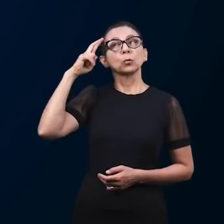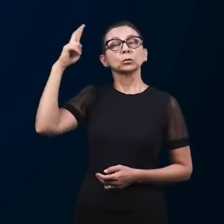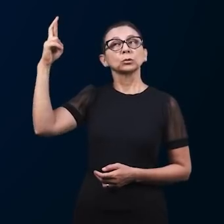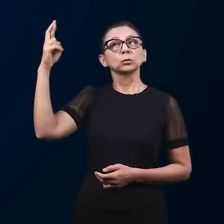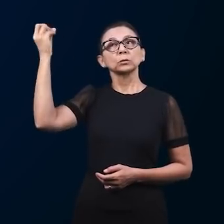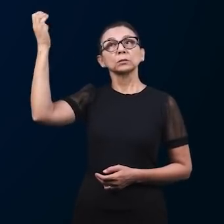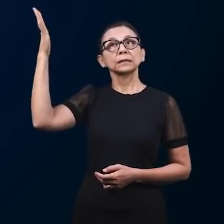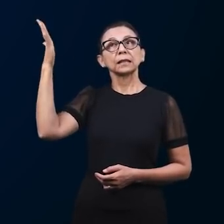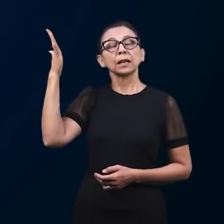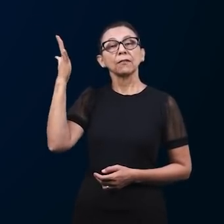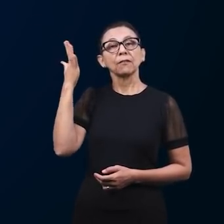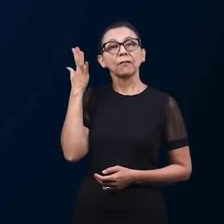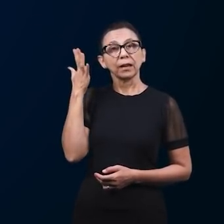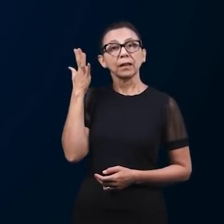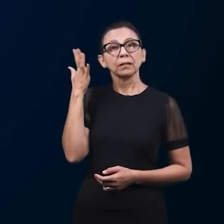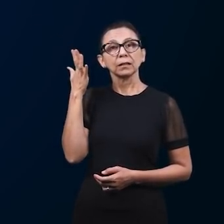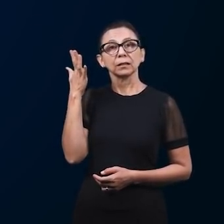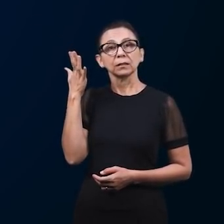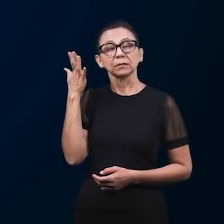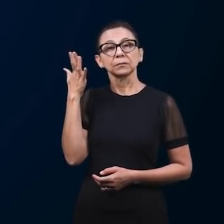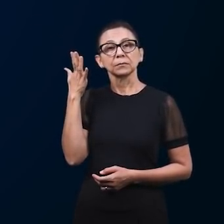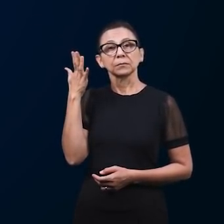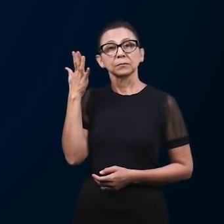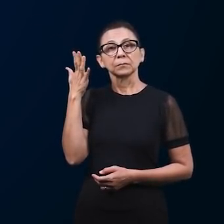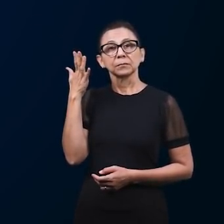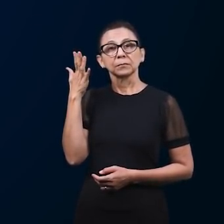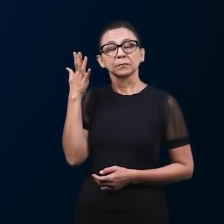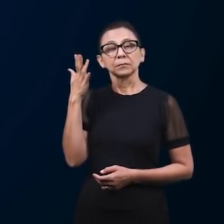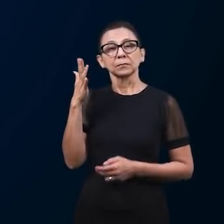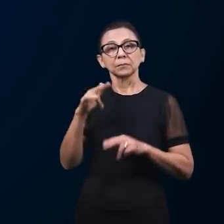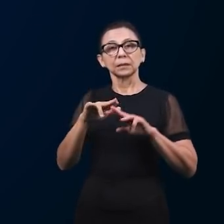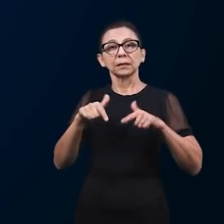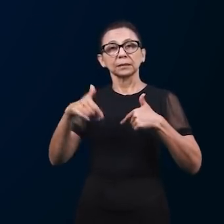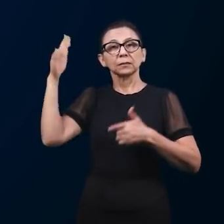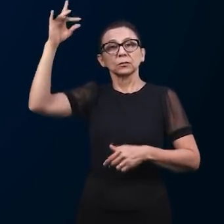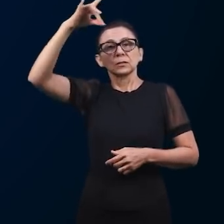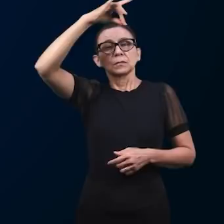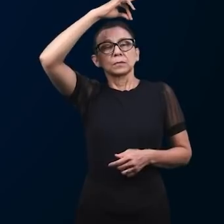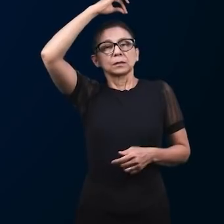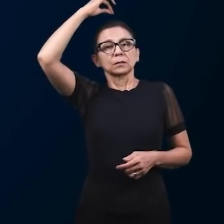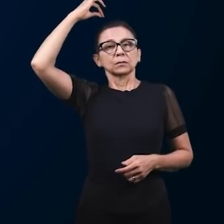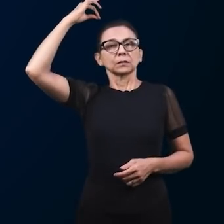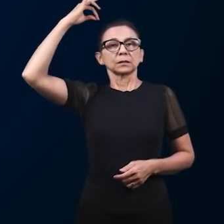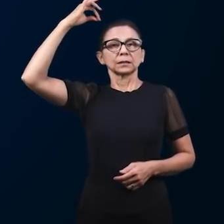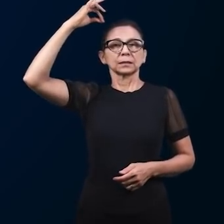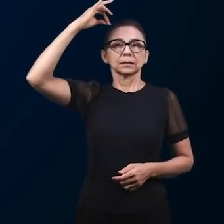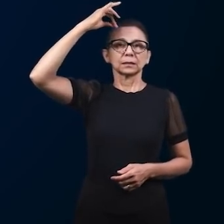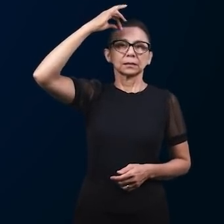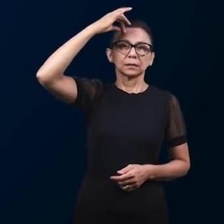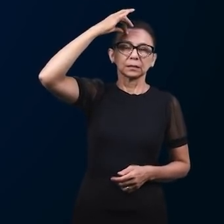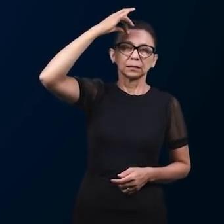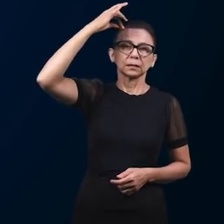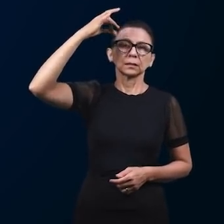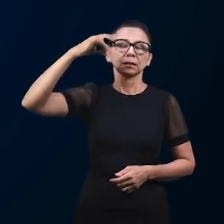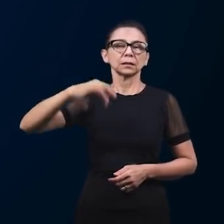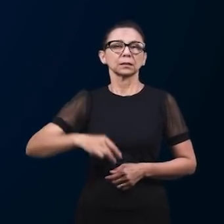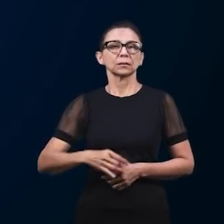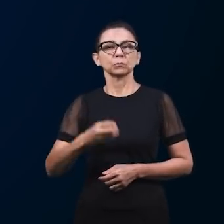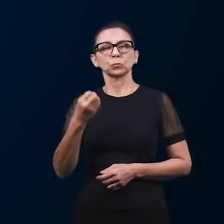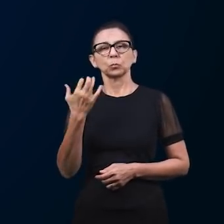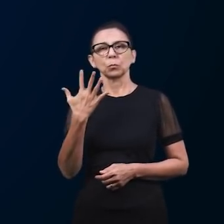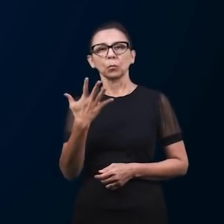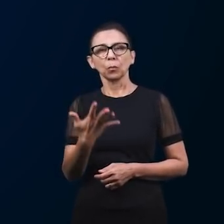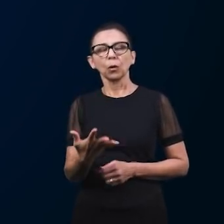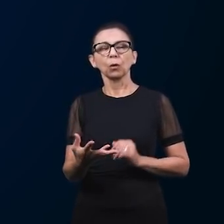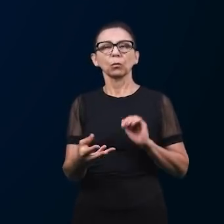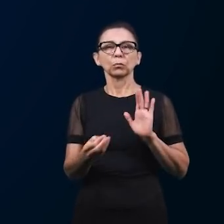leva a descobertas guiadas pelo seu Espírito. E, então, há uma profundidade muito maior